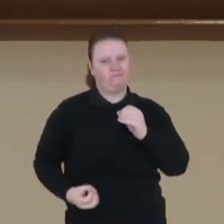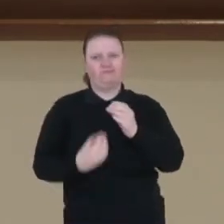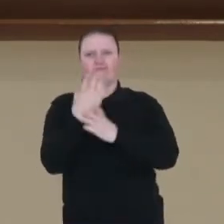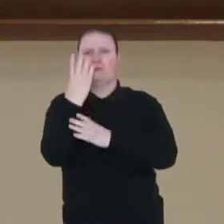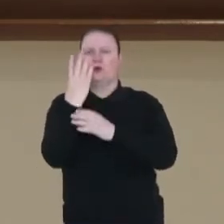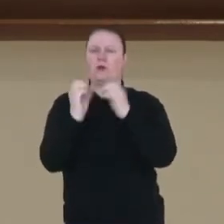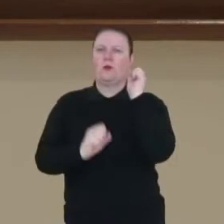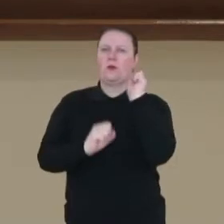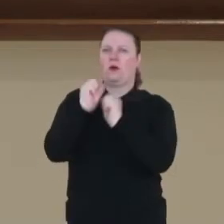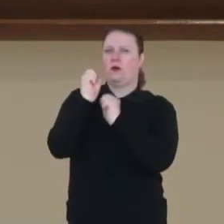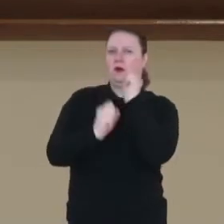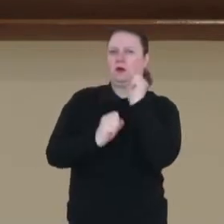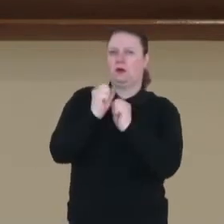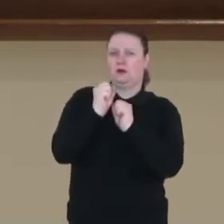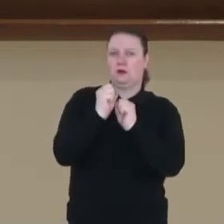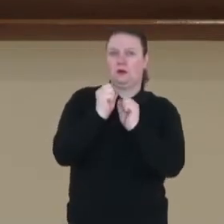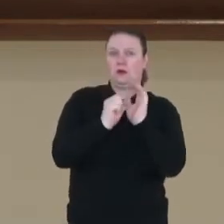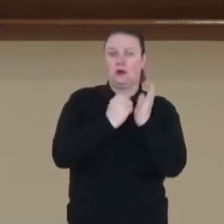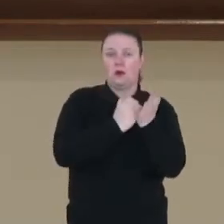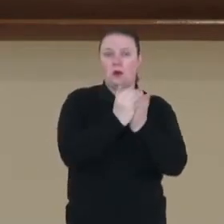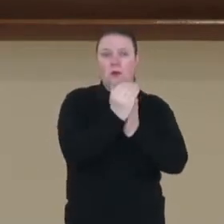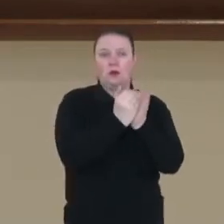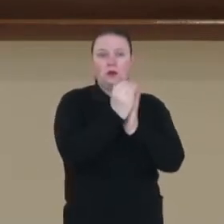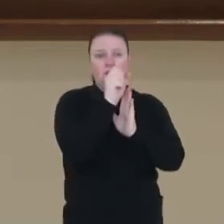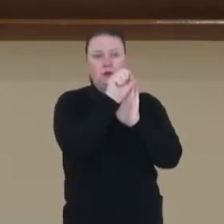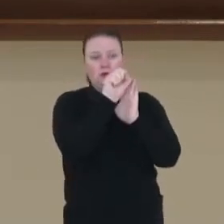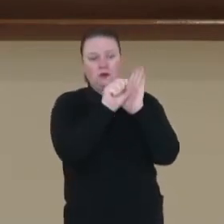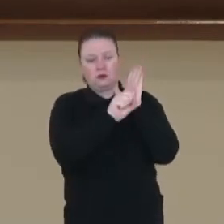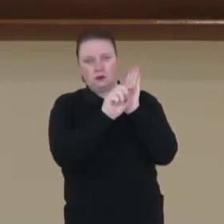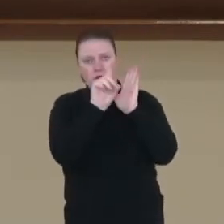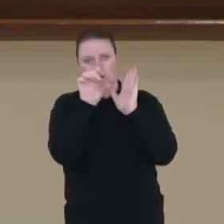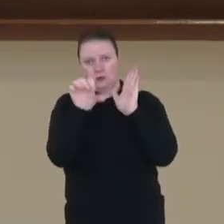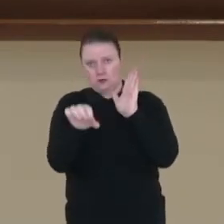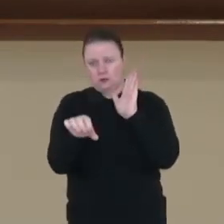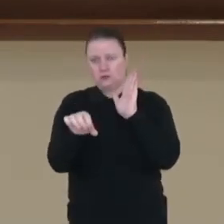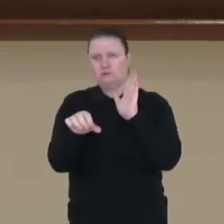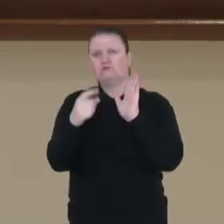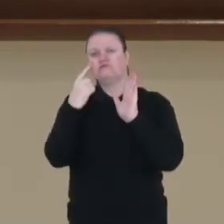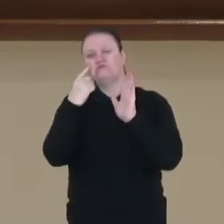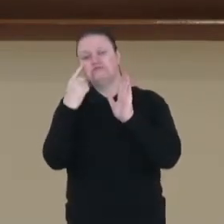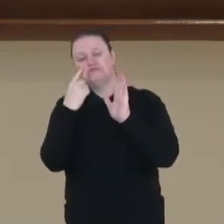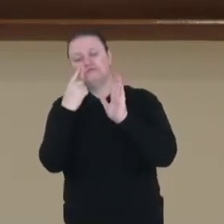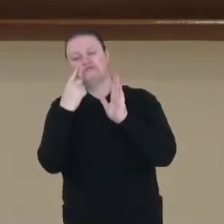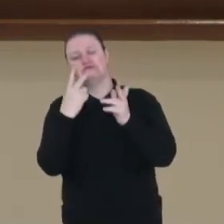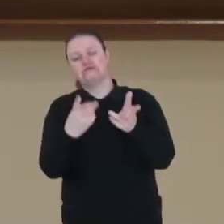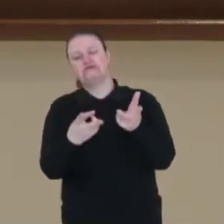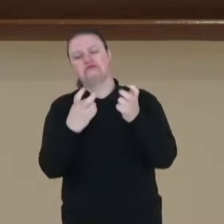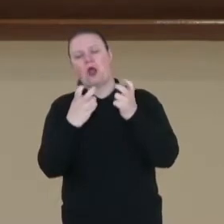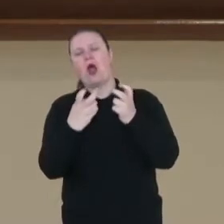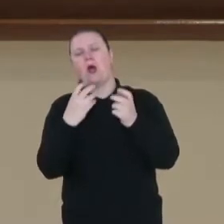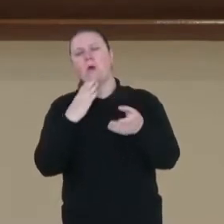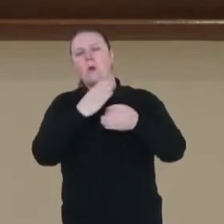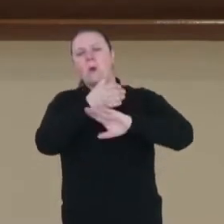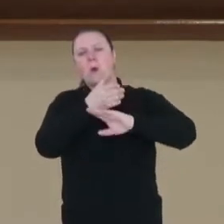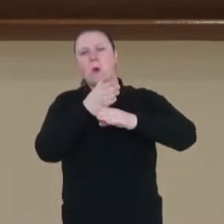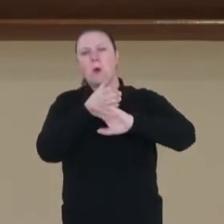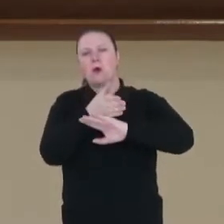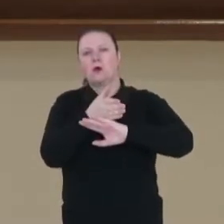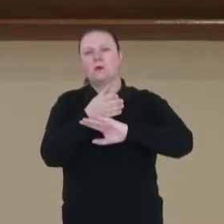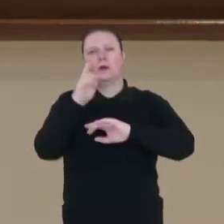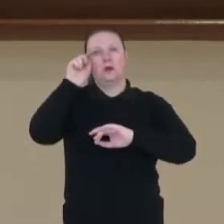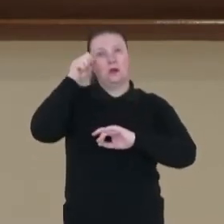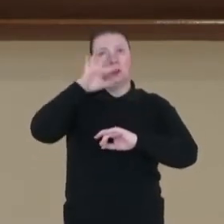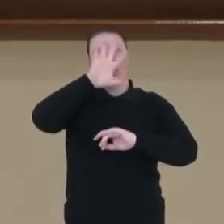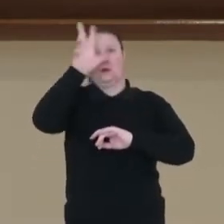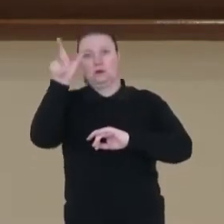veio ocorrer no século XIX, e elas viram que ir até esses continentes, ir até o continente africano e